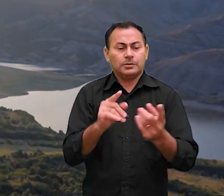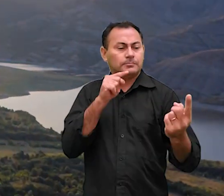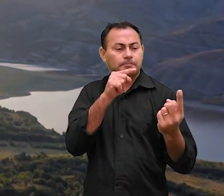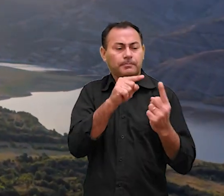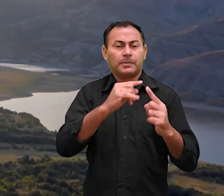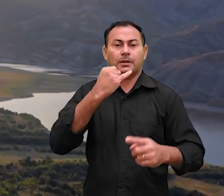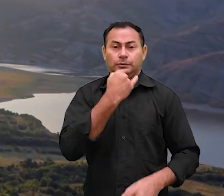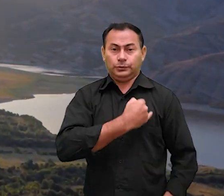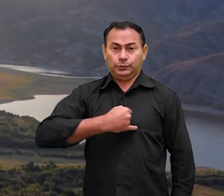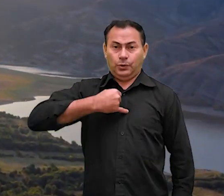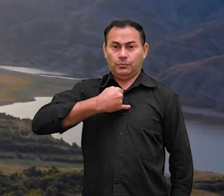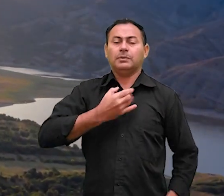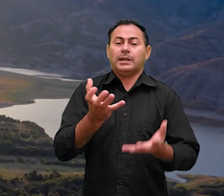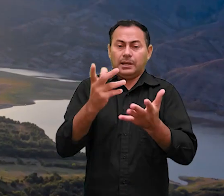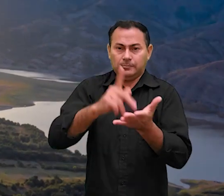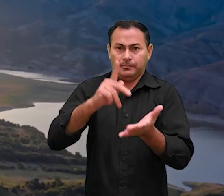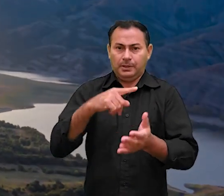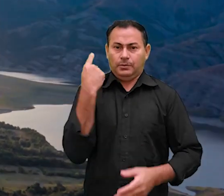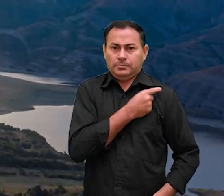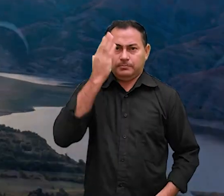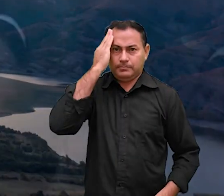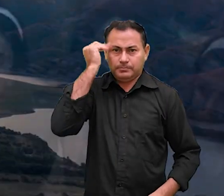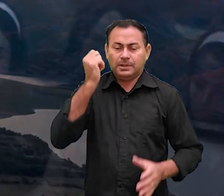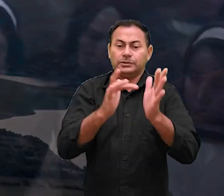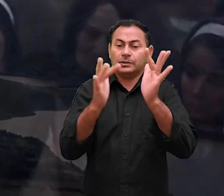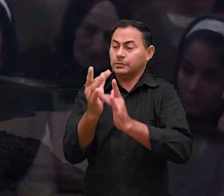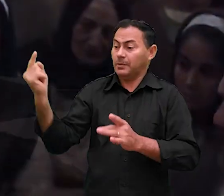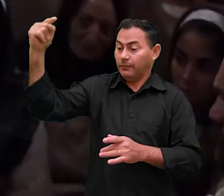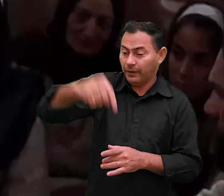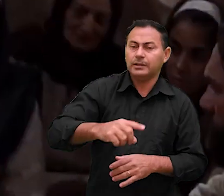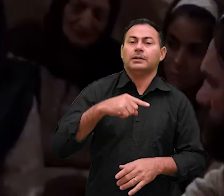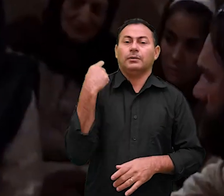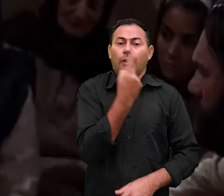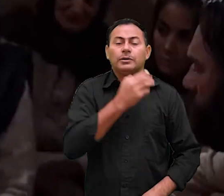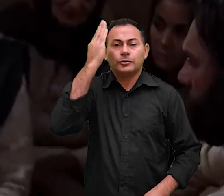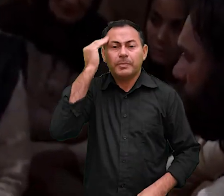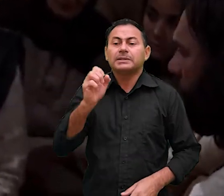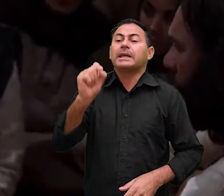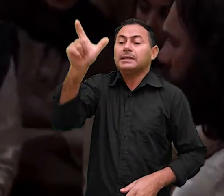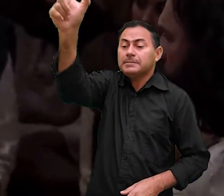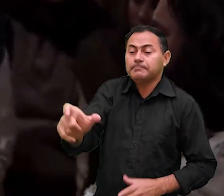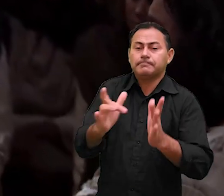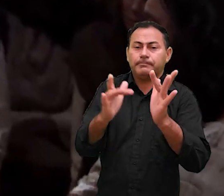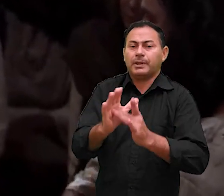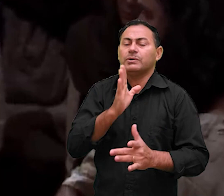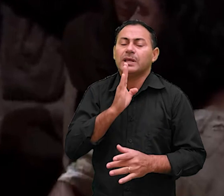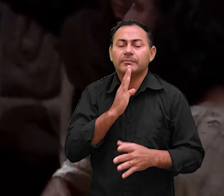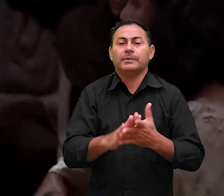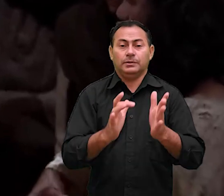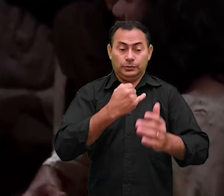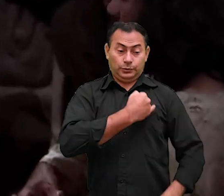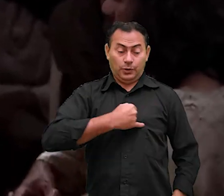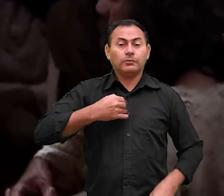esse fim que João queria, realmente, que nós soubéssemos que Jesus veio e que soubéssemos quem Jesus era. João